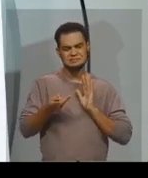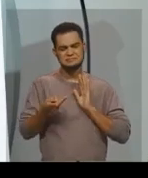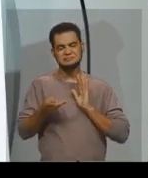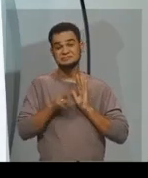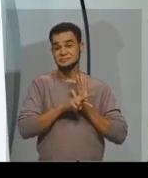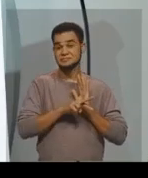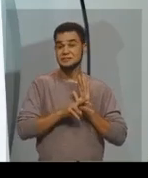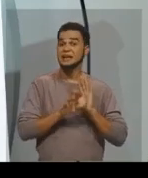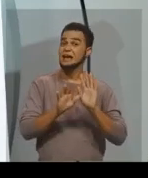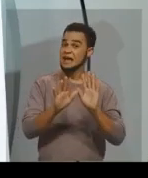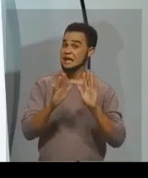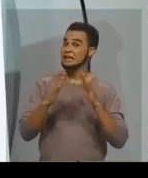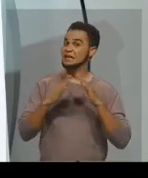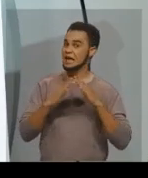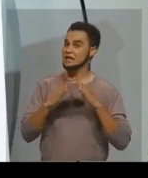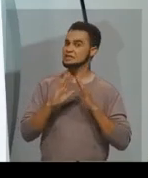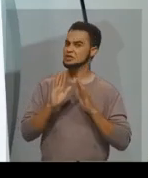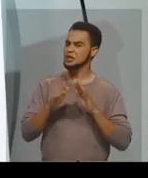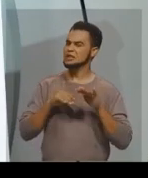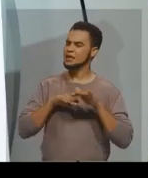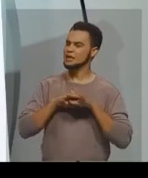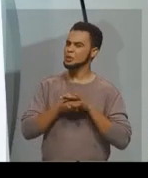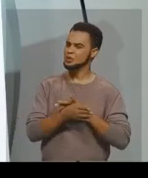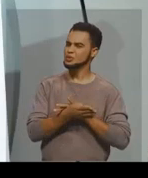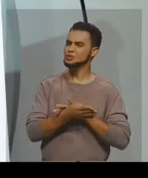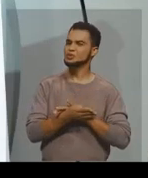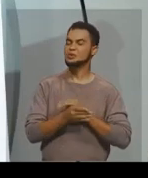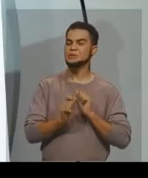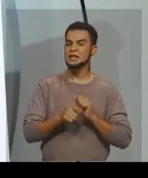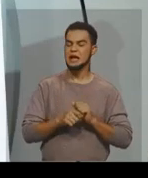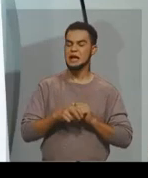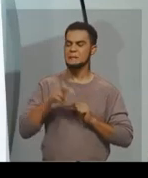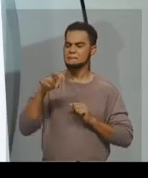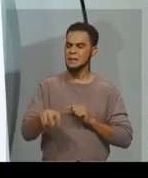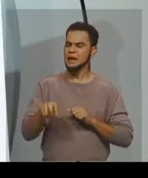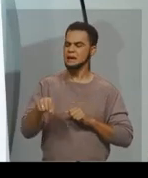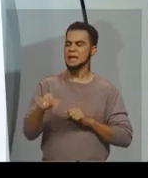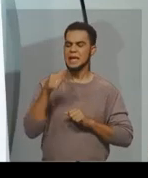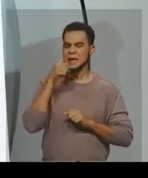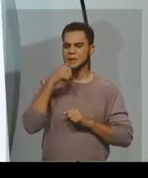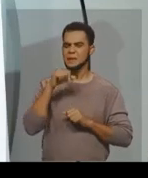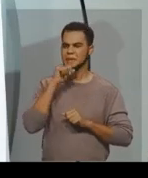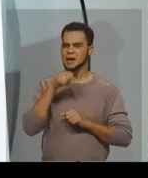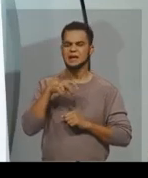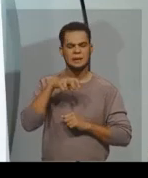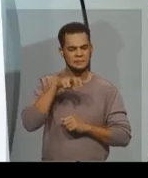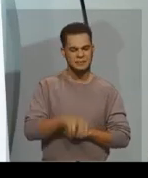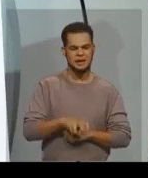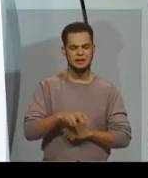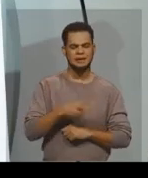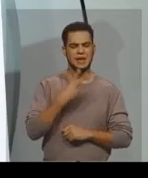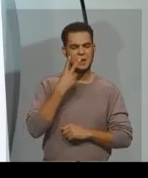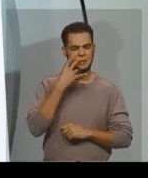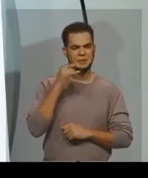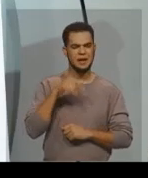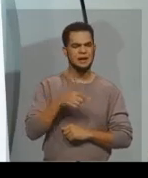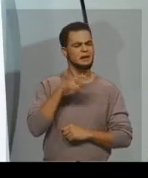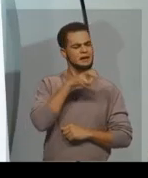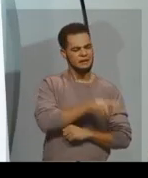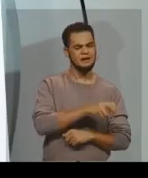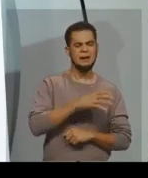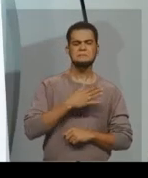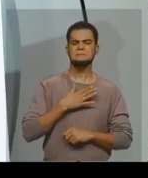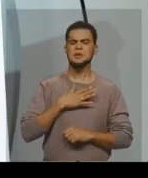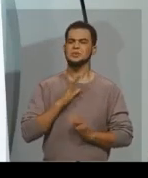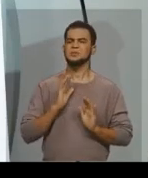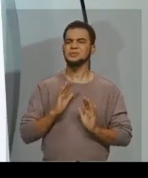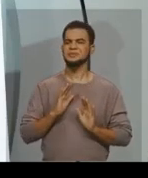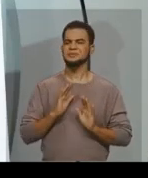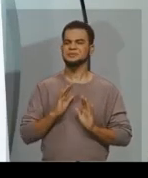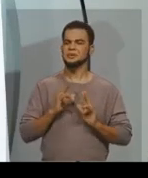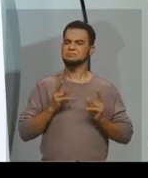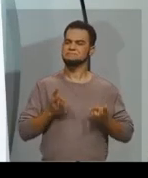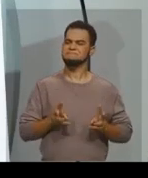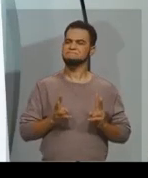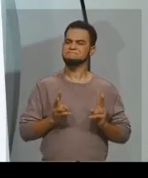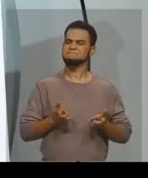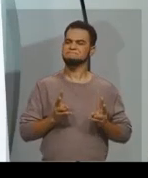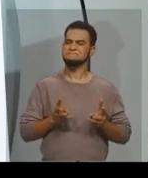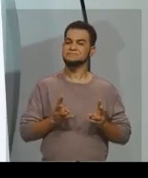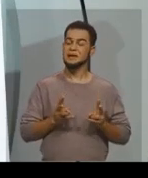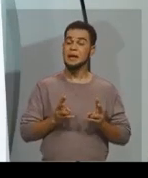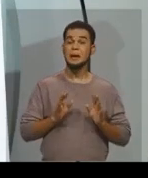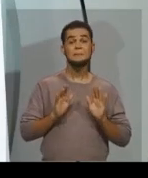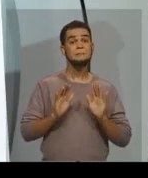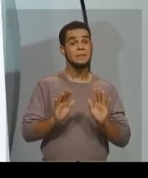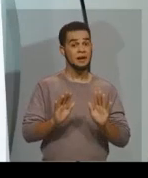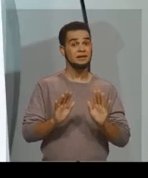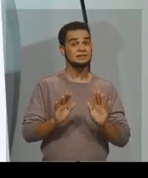esse lugar é meu, aquele lá é do seu pai, aquele lá é de sua mãe, mas não é só dele, outras pessoas também podem